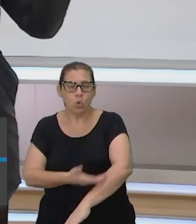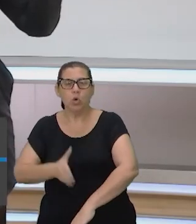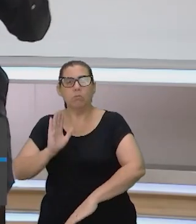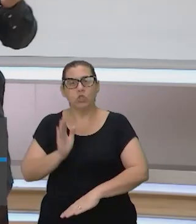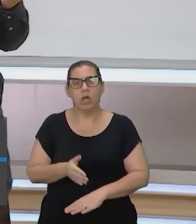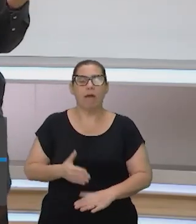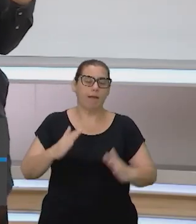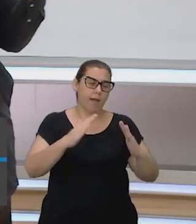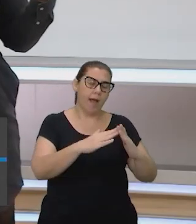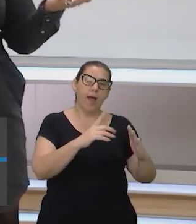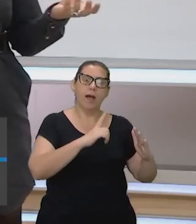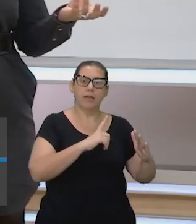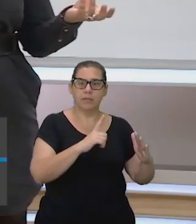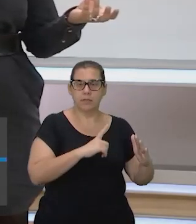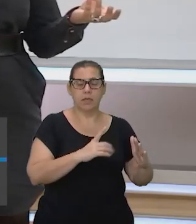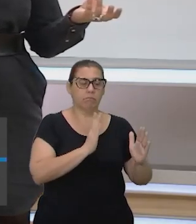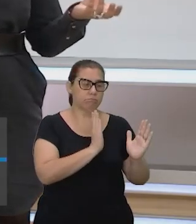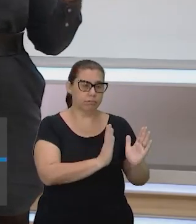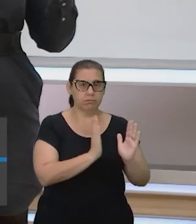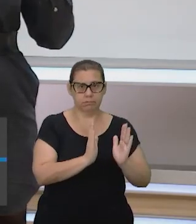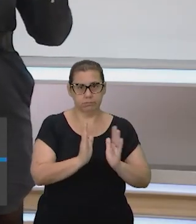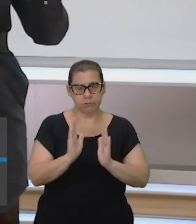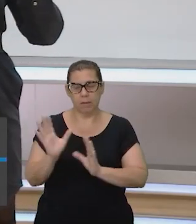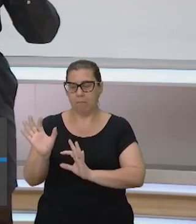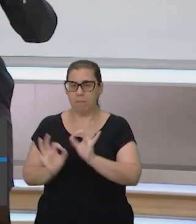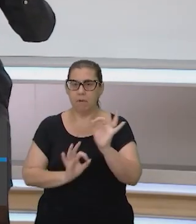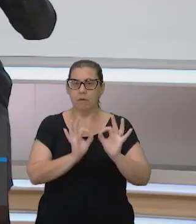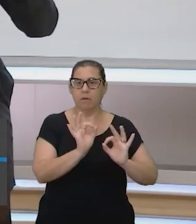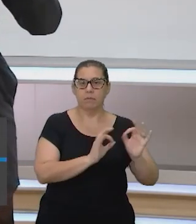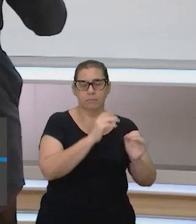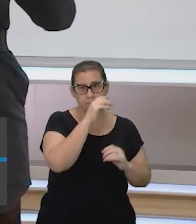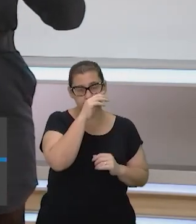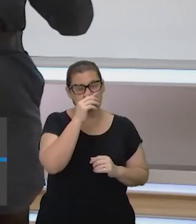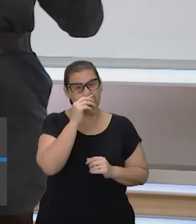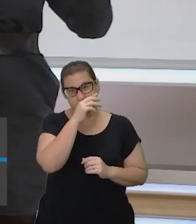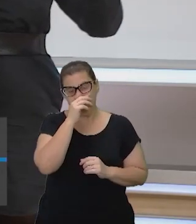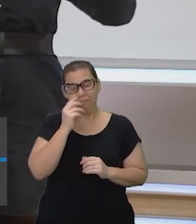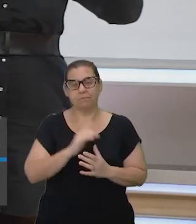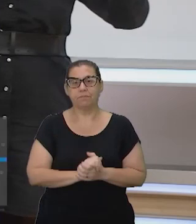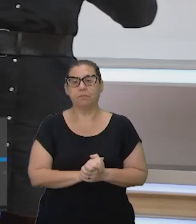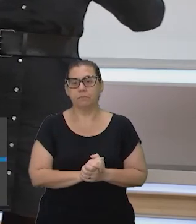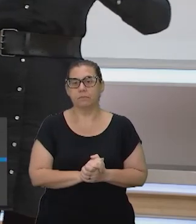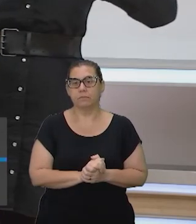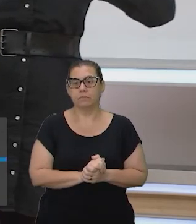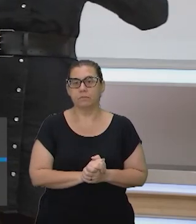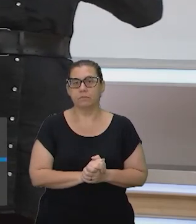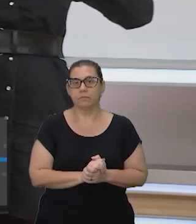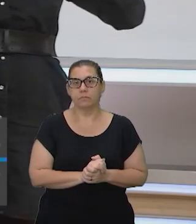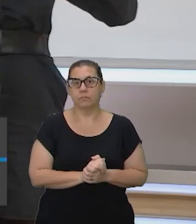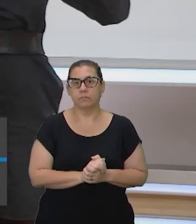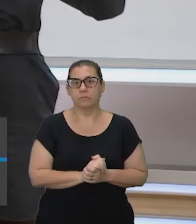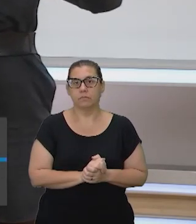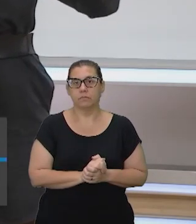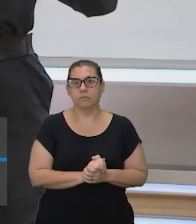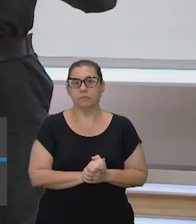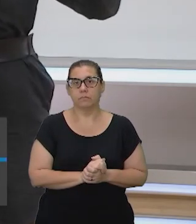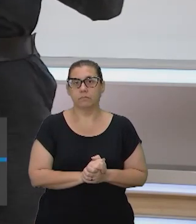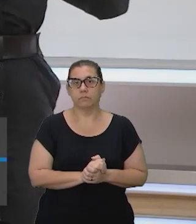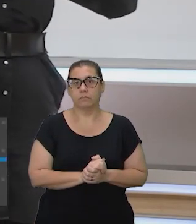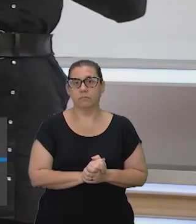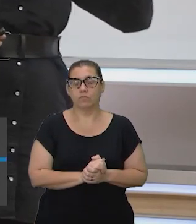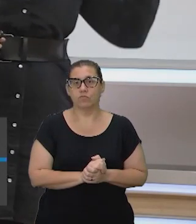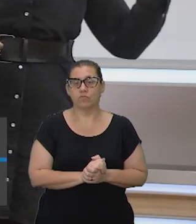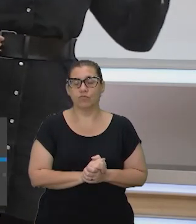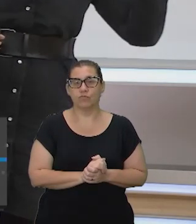né, geralmente feitas em série. Você quer um exemplo de uma coisa bem kit? Pinguim de geladeira, né? Pinguim de